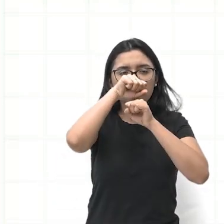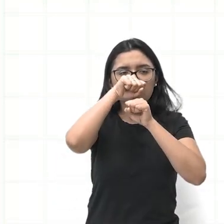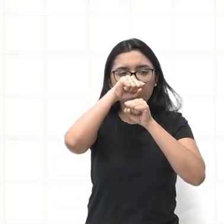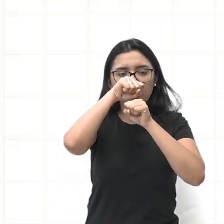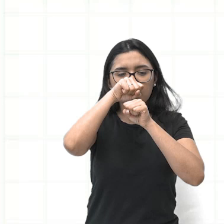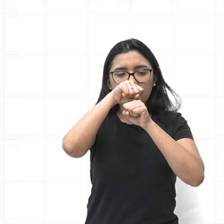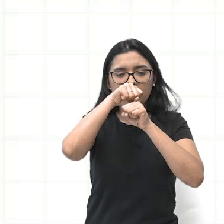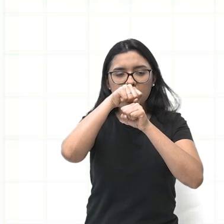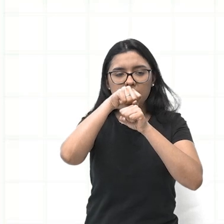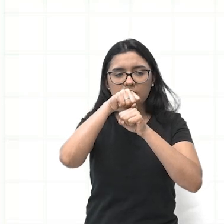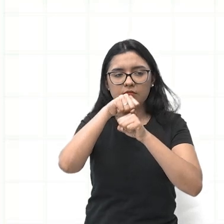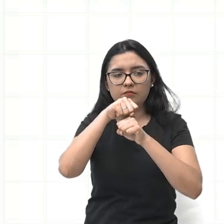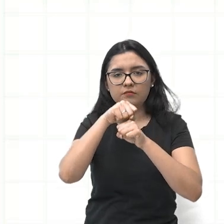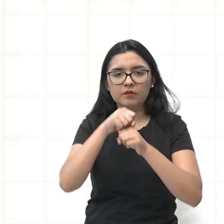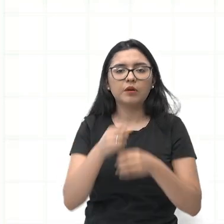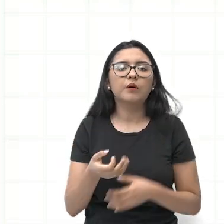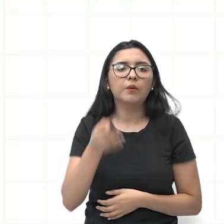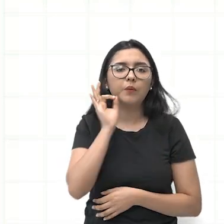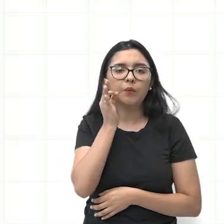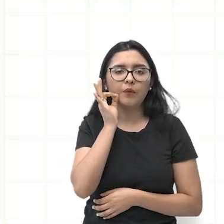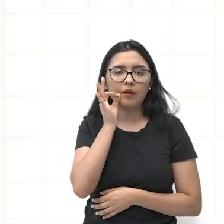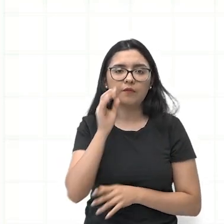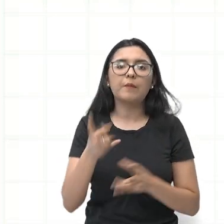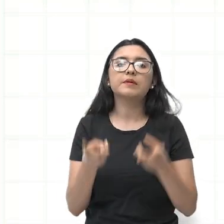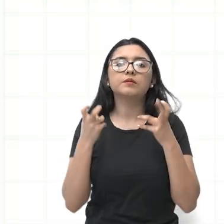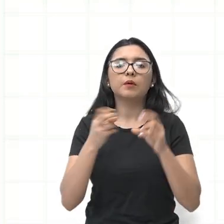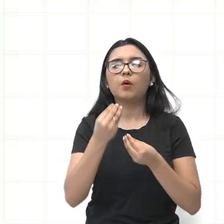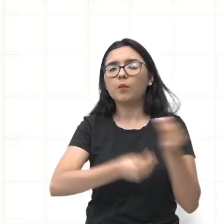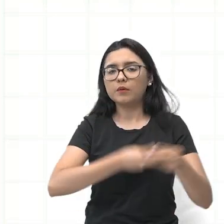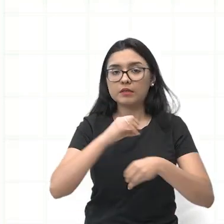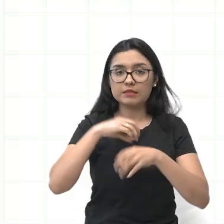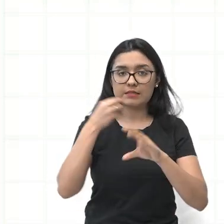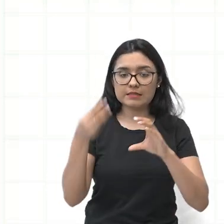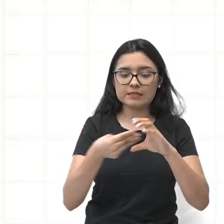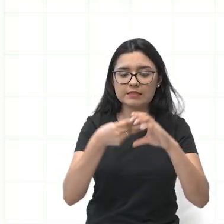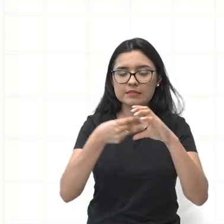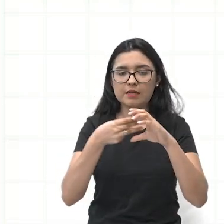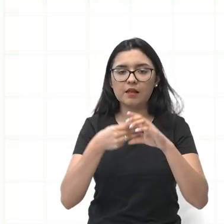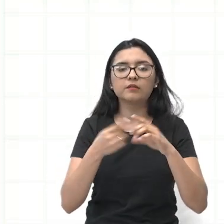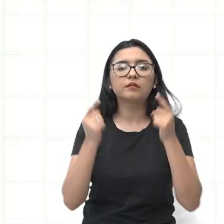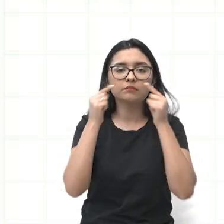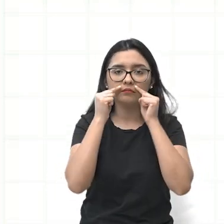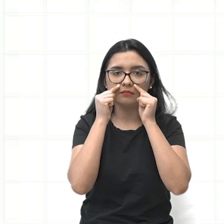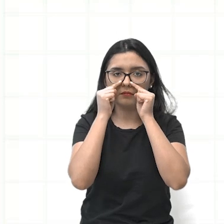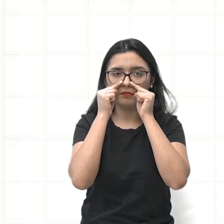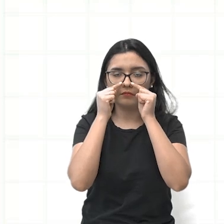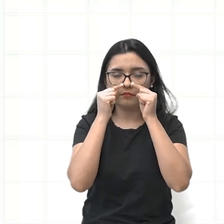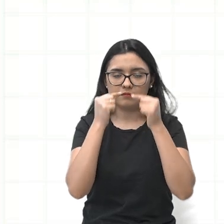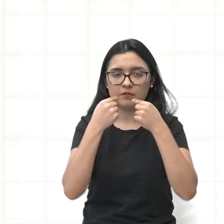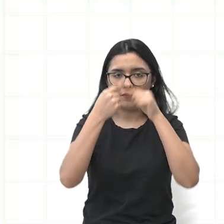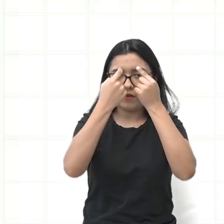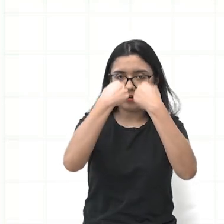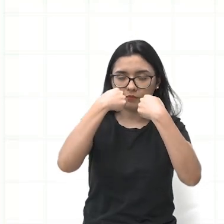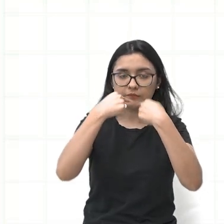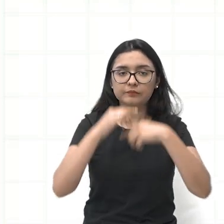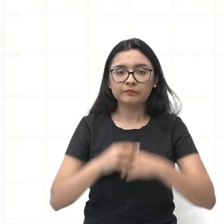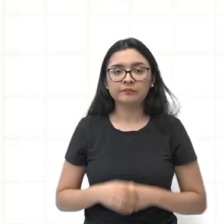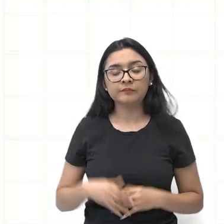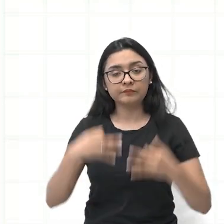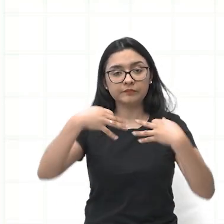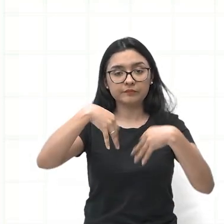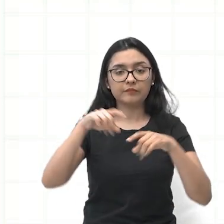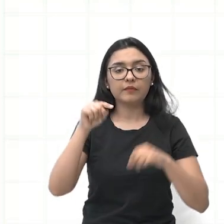vai perceber por onde? Pelas células que estão aí no finalzinho do seu nariz,